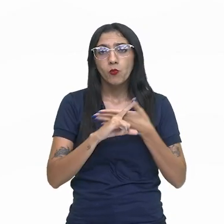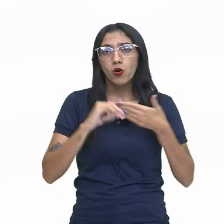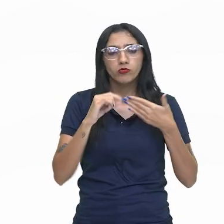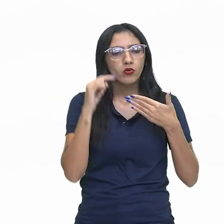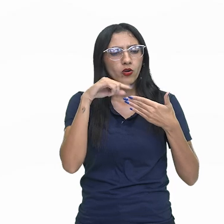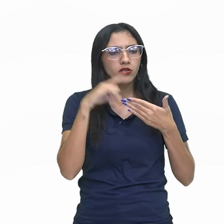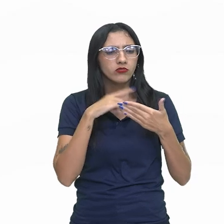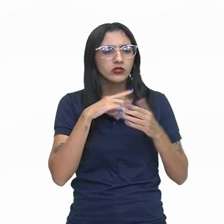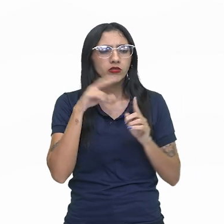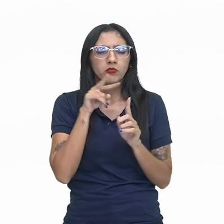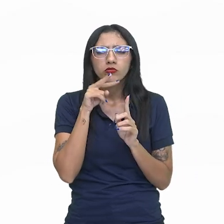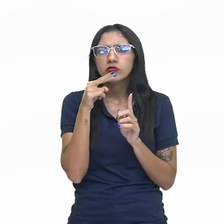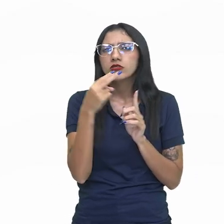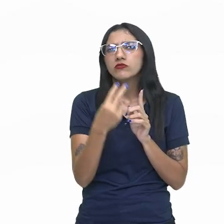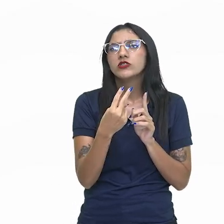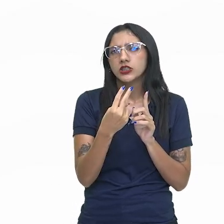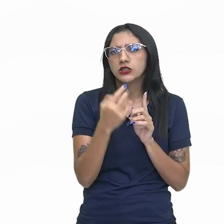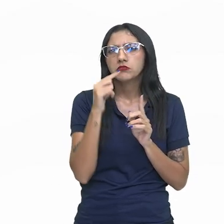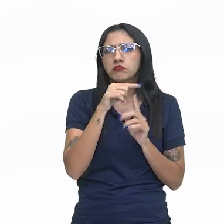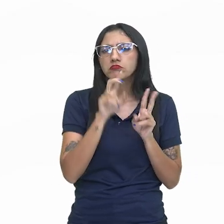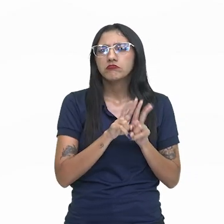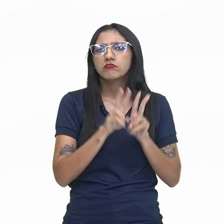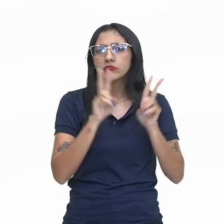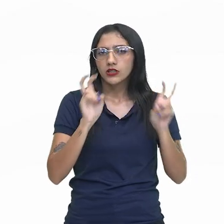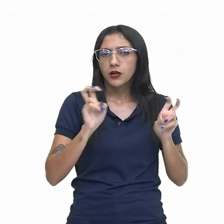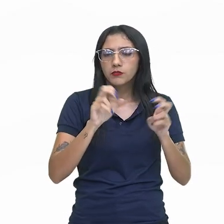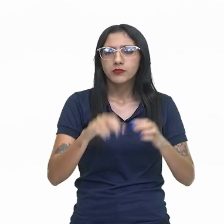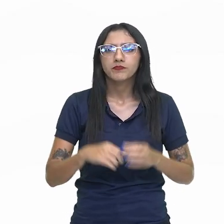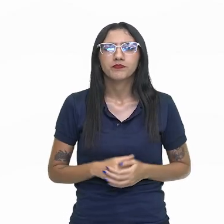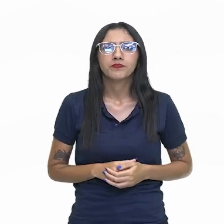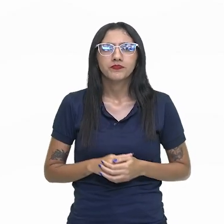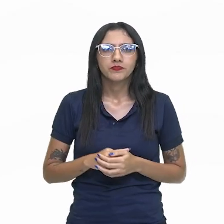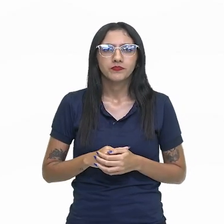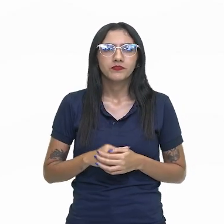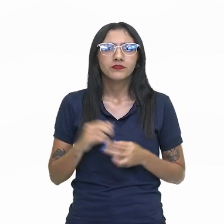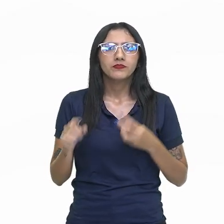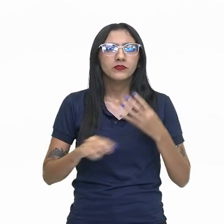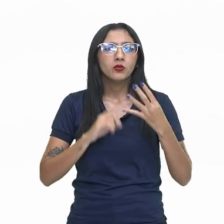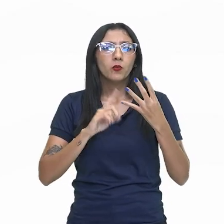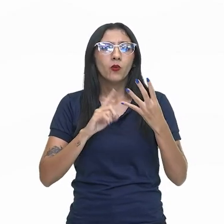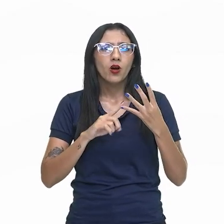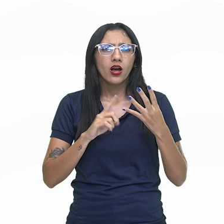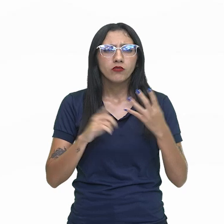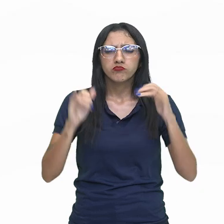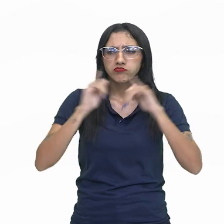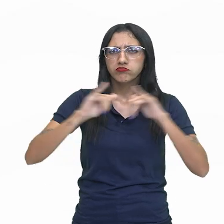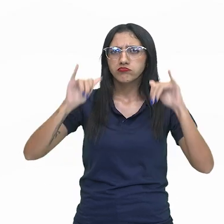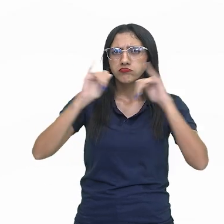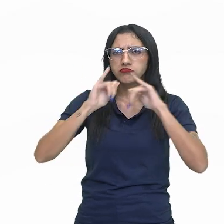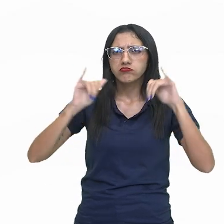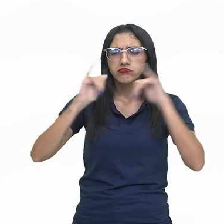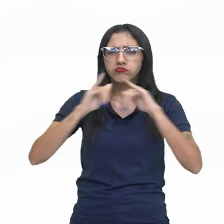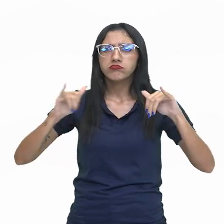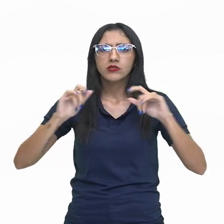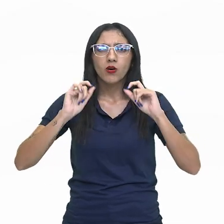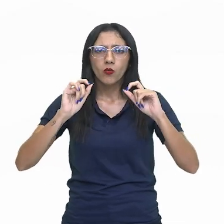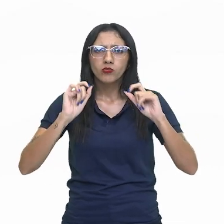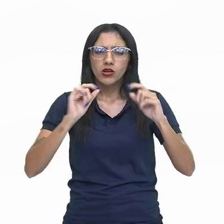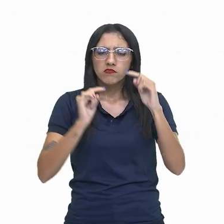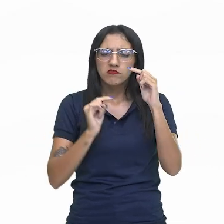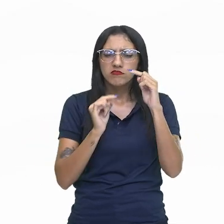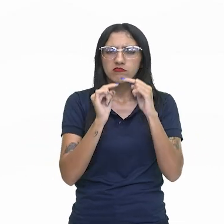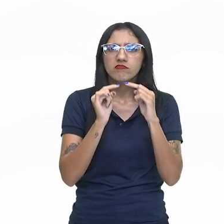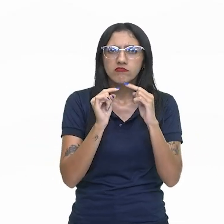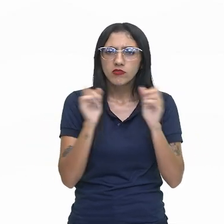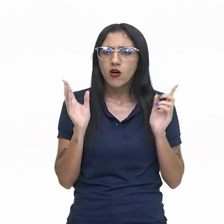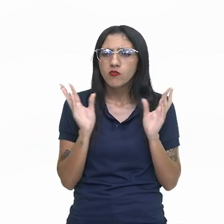seu posicionamento sobre o texto. O anúncio, que é uma mensagem já bem menor, né,